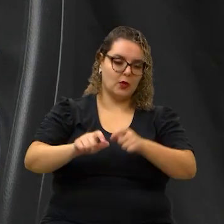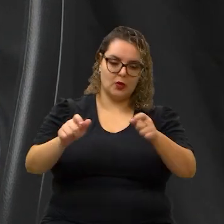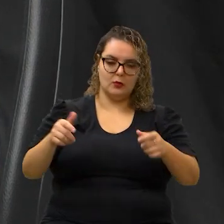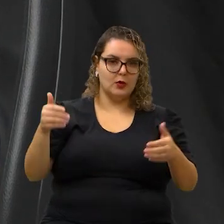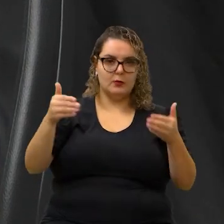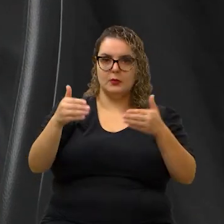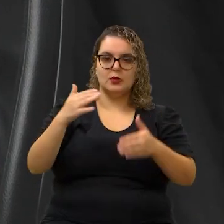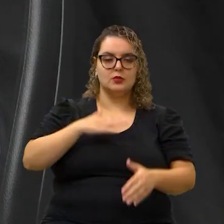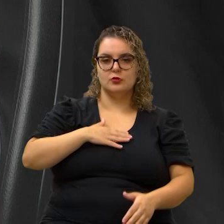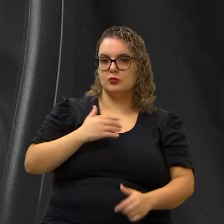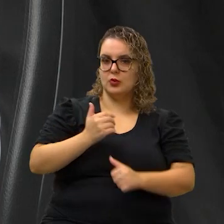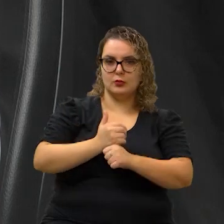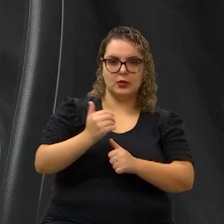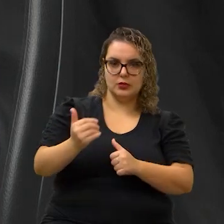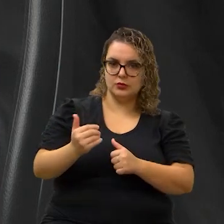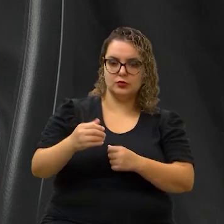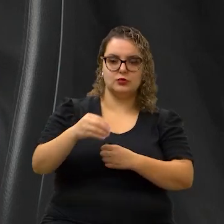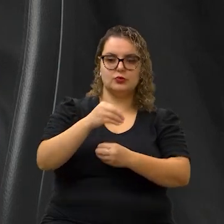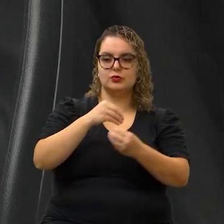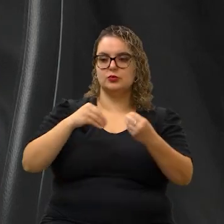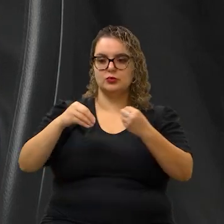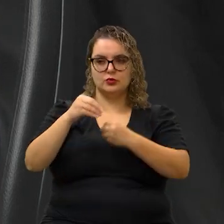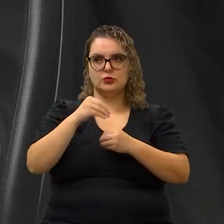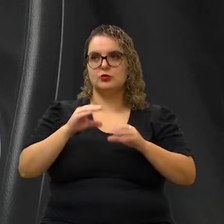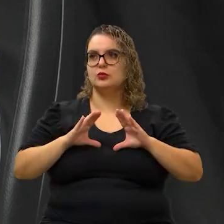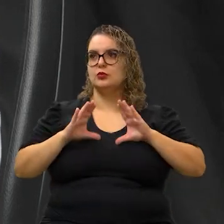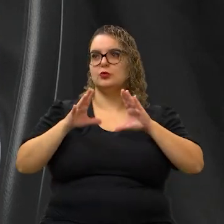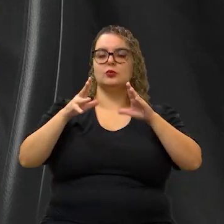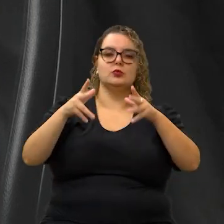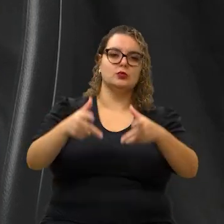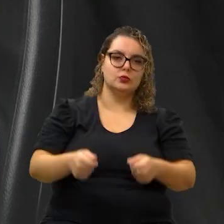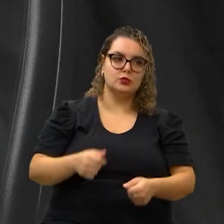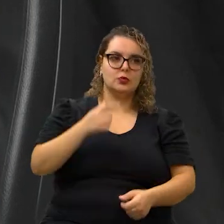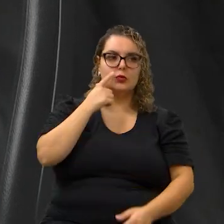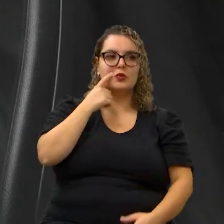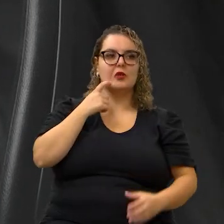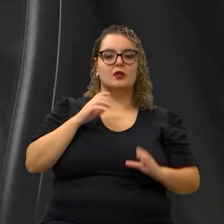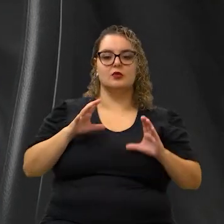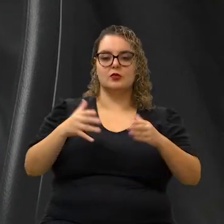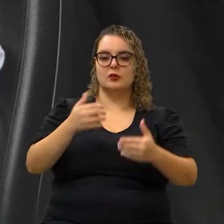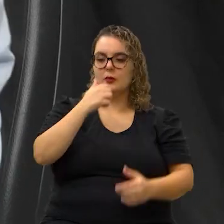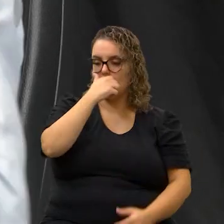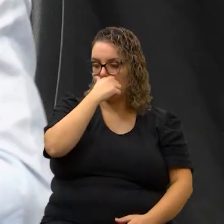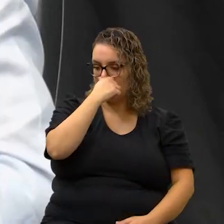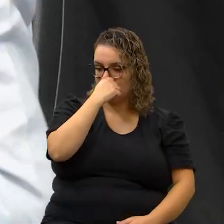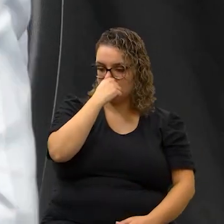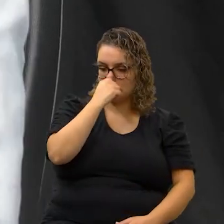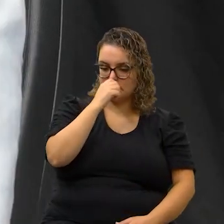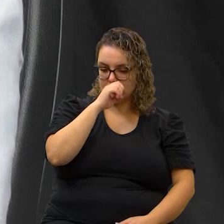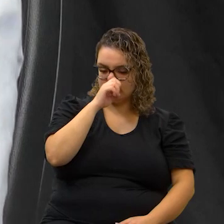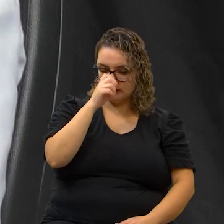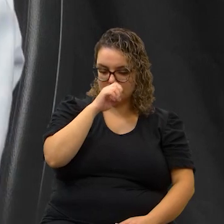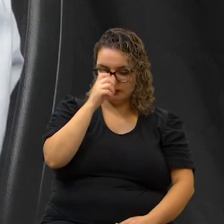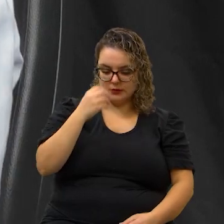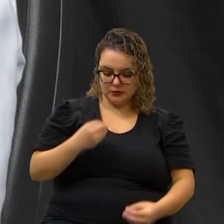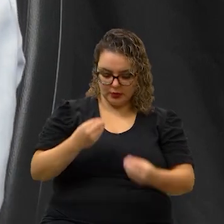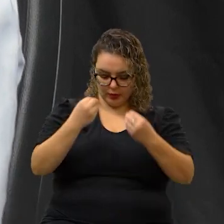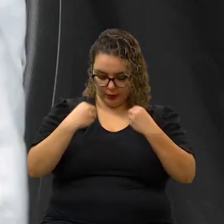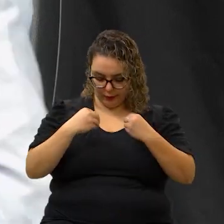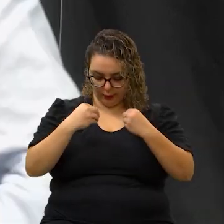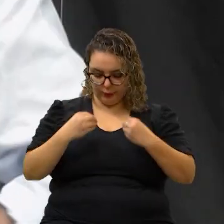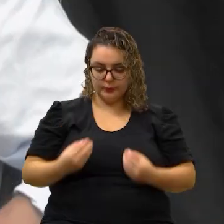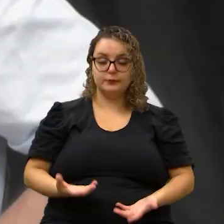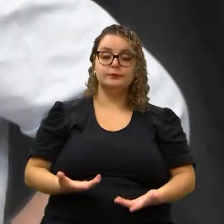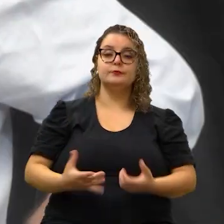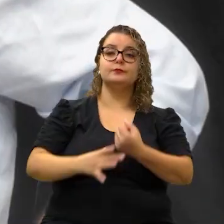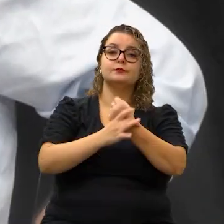as pessoas que participavam do meu mandato, que se envolviam no coletivo que a gente tem em torno do mandato. Sim. Isso foi me dando, vamos dizer assim, uma segurança